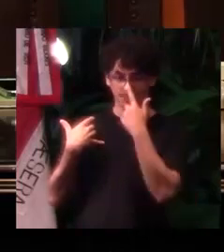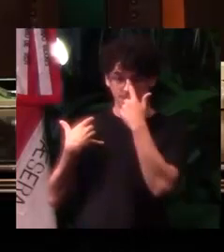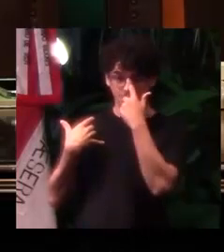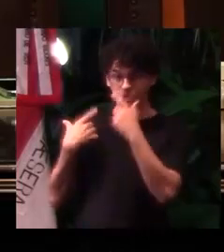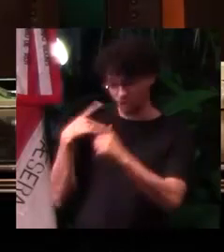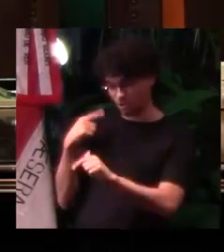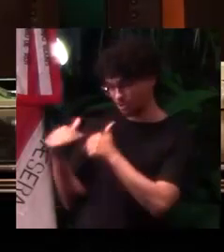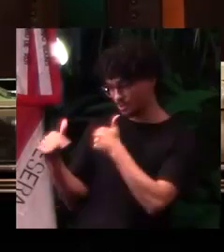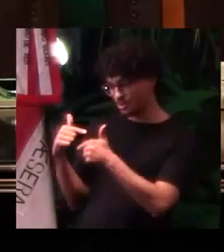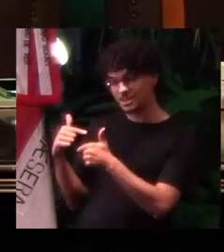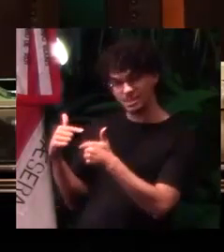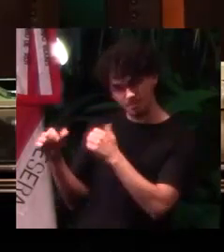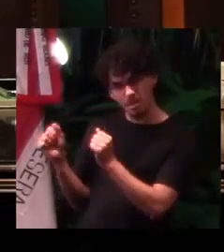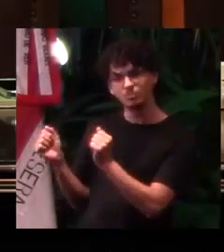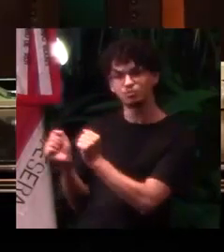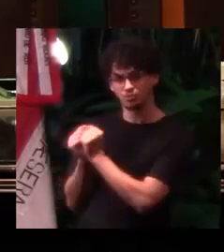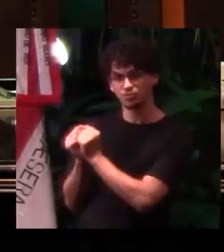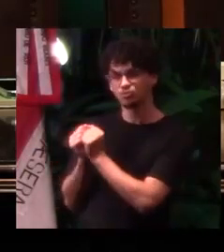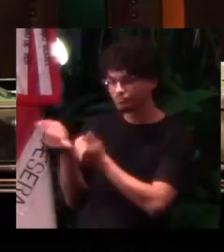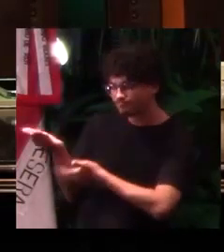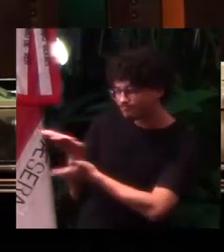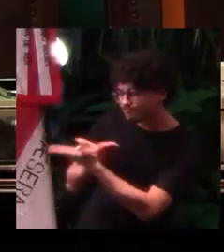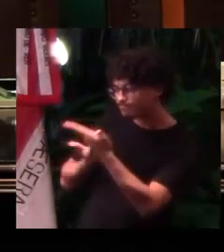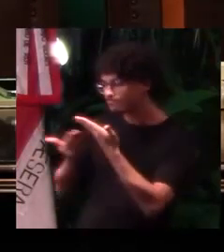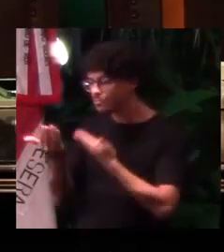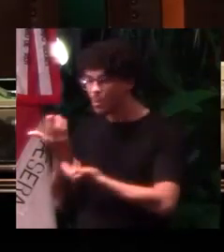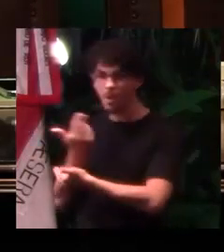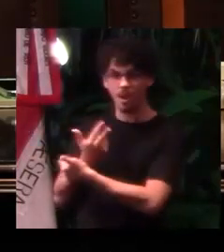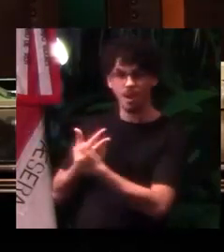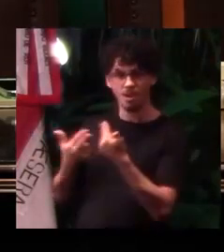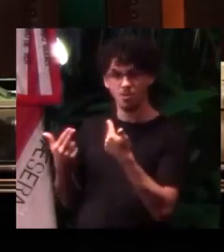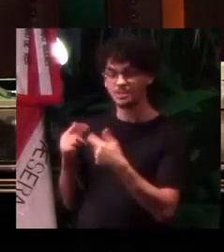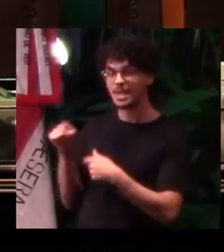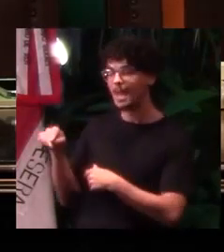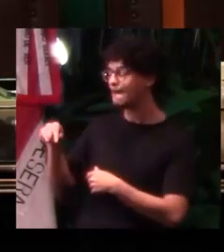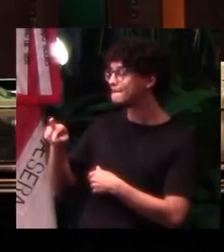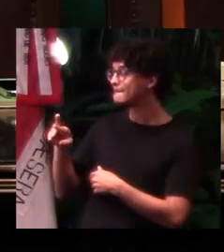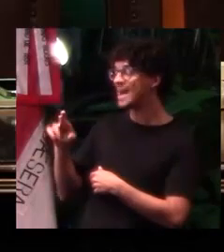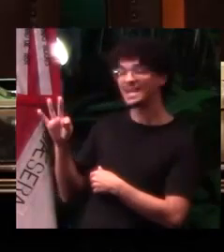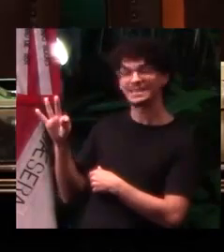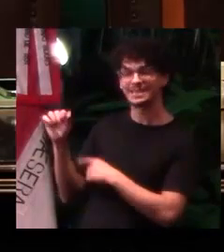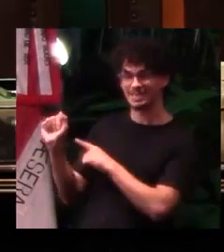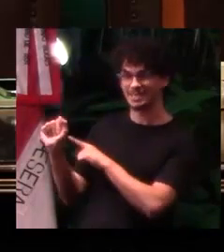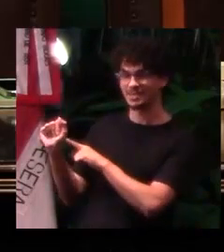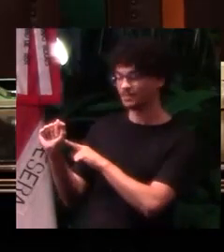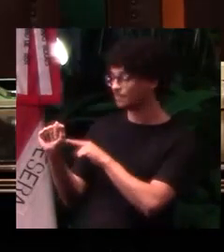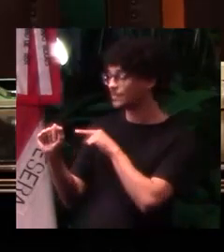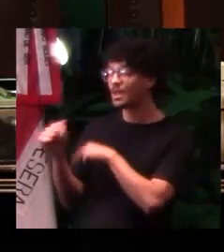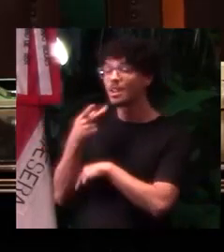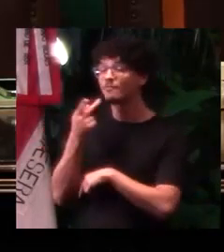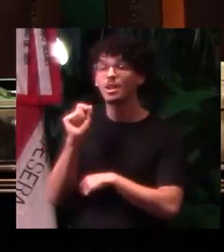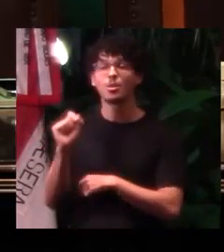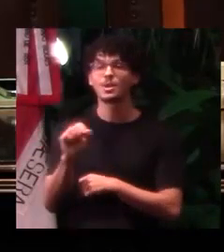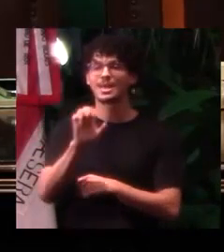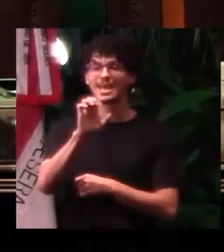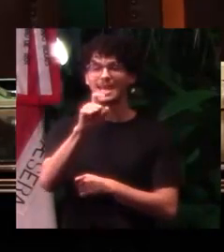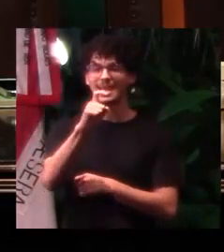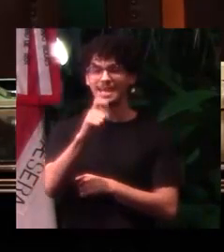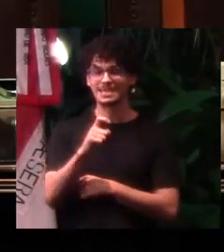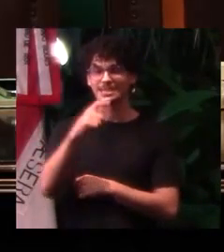de trabalhar, de trocar ideias com ela, a professora Martha Nussbaum, ela chama de